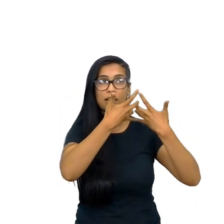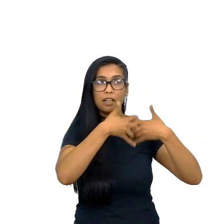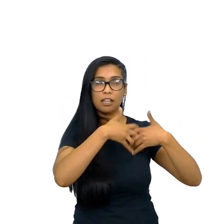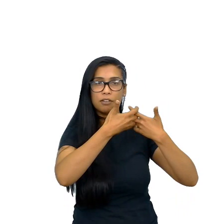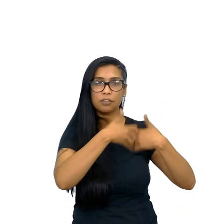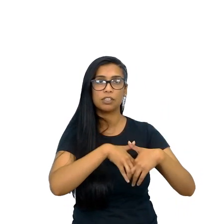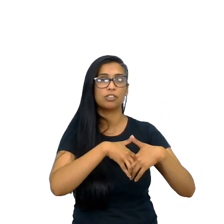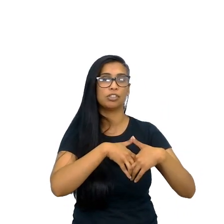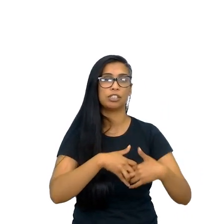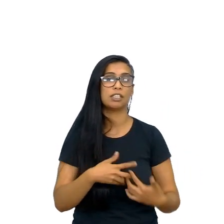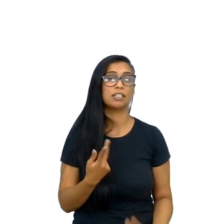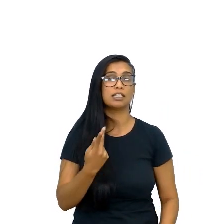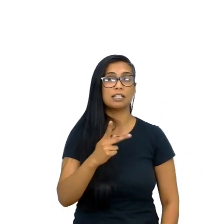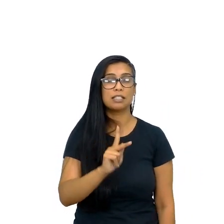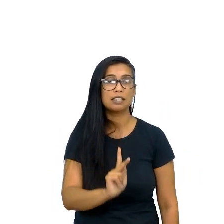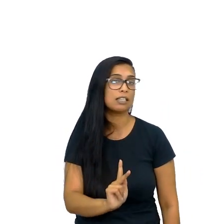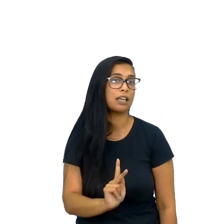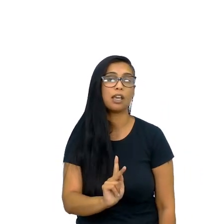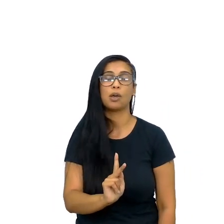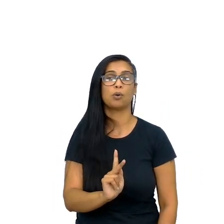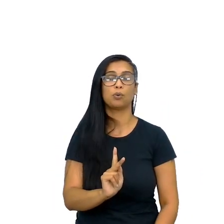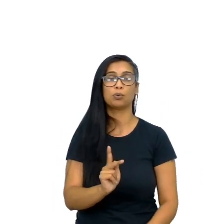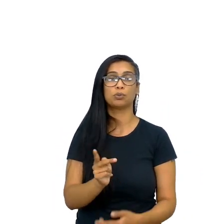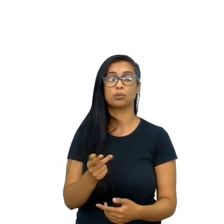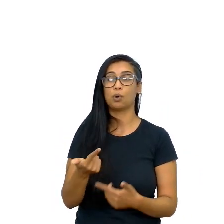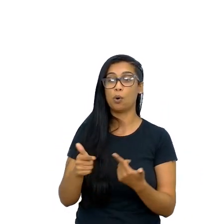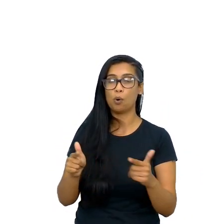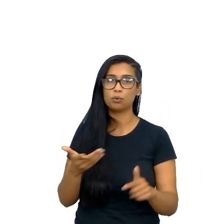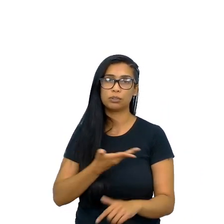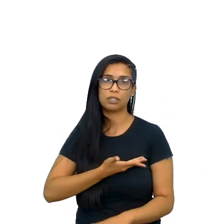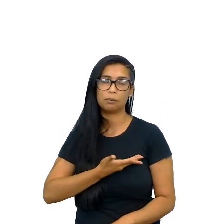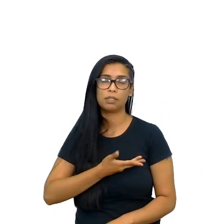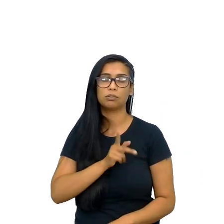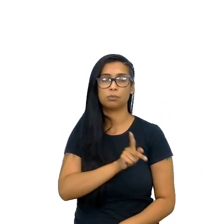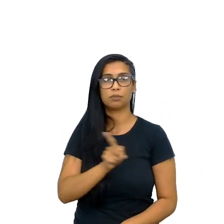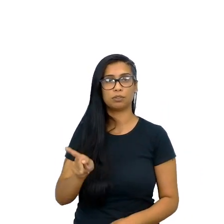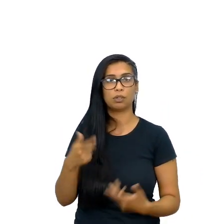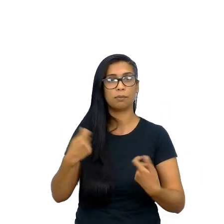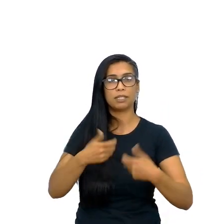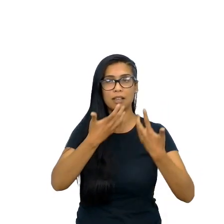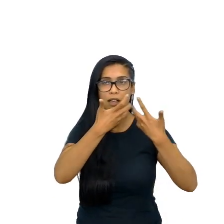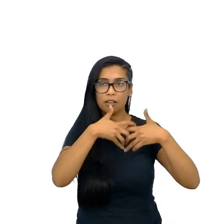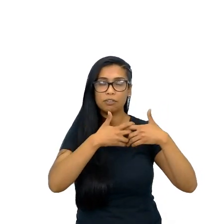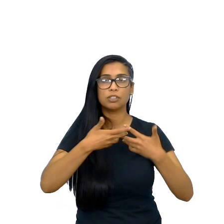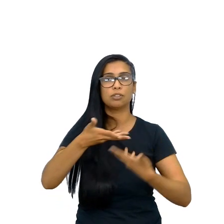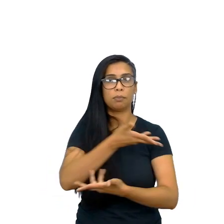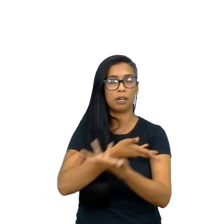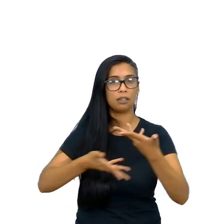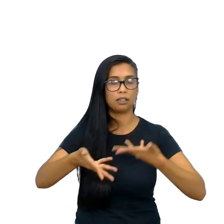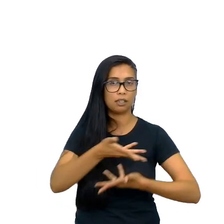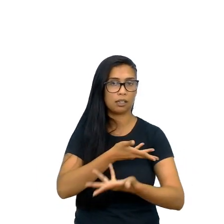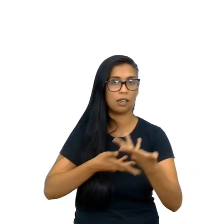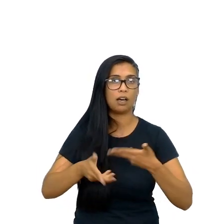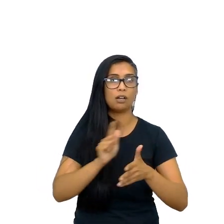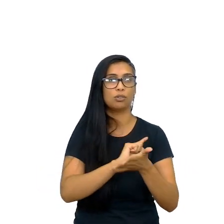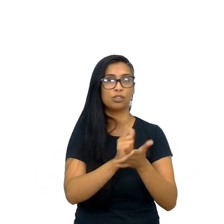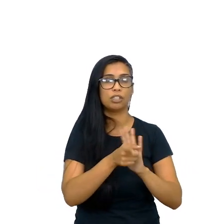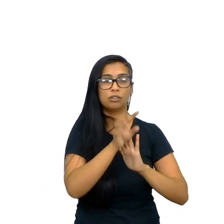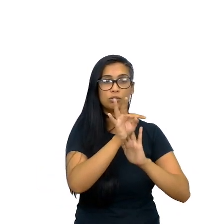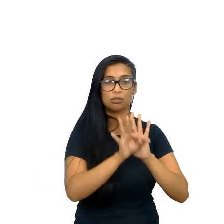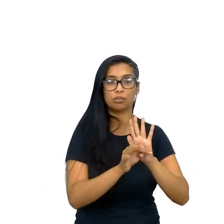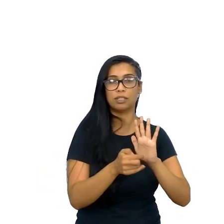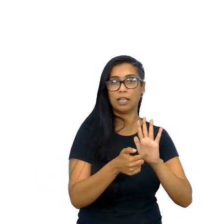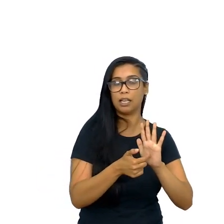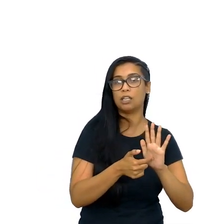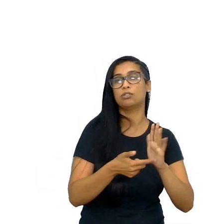os seus colegas da mesma área, né, sobre essas impressões acerca do tema central, gêneros textuais predominantes,